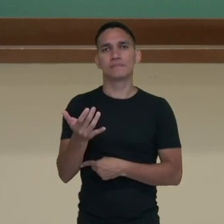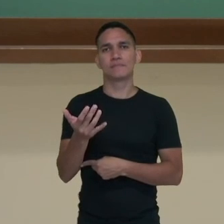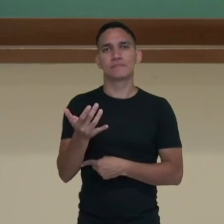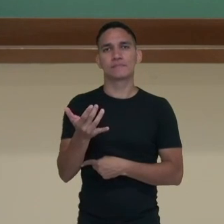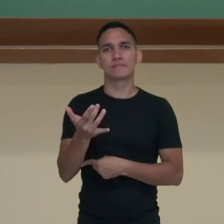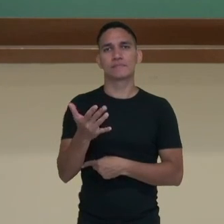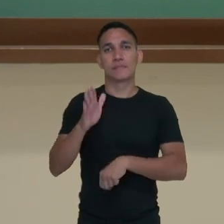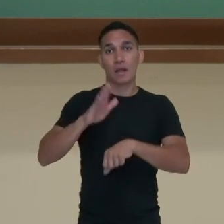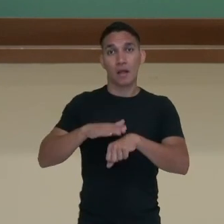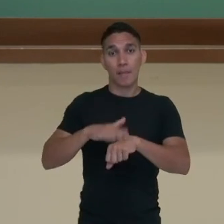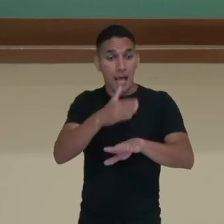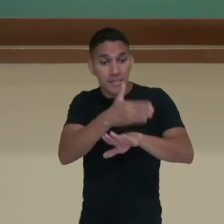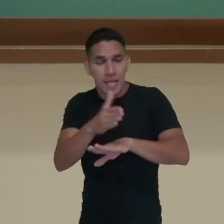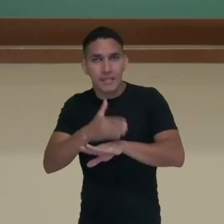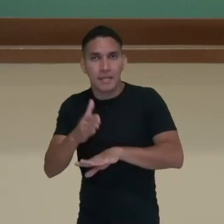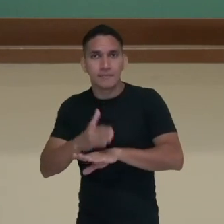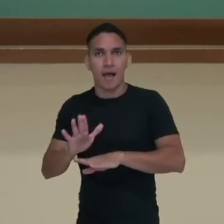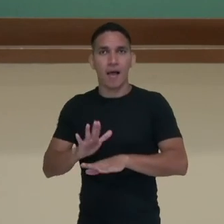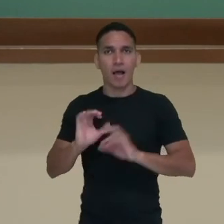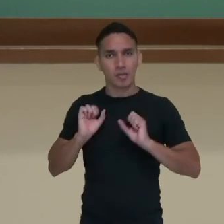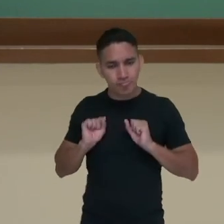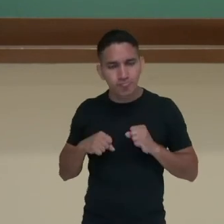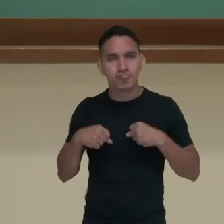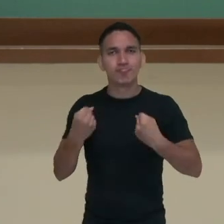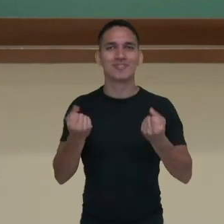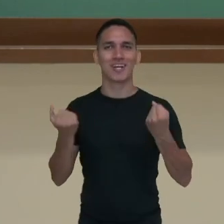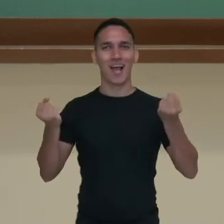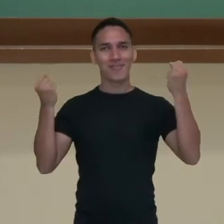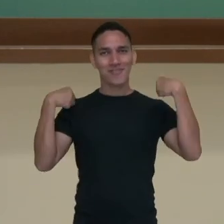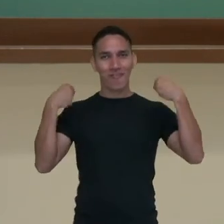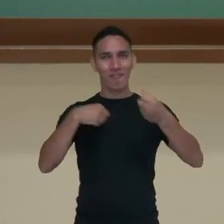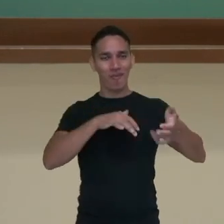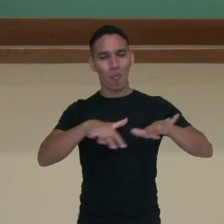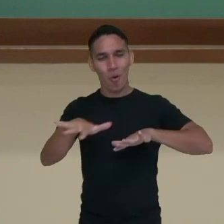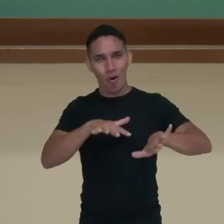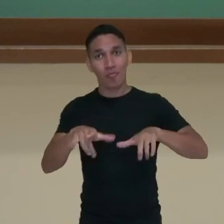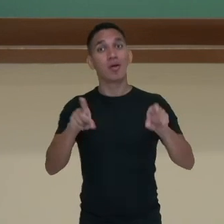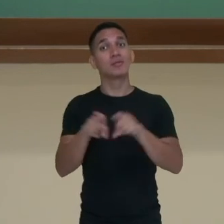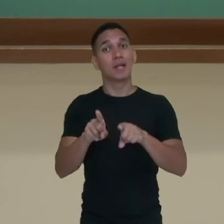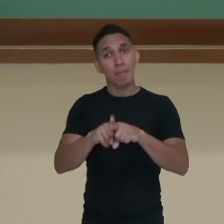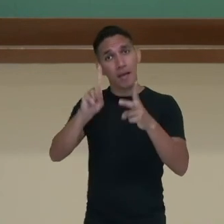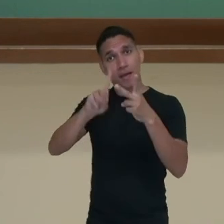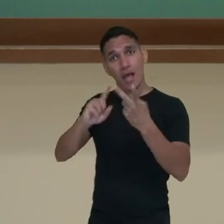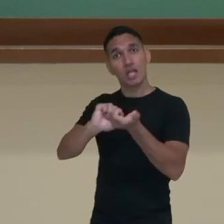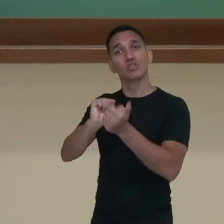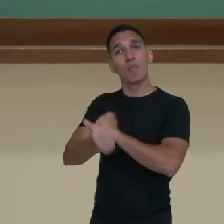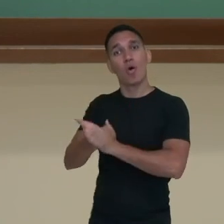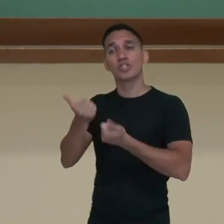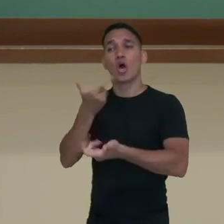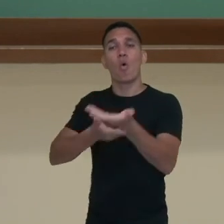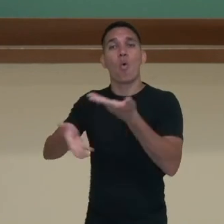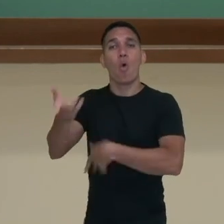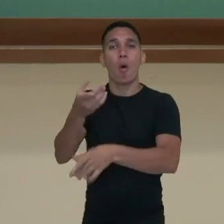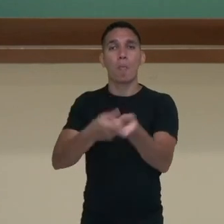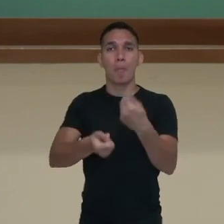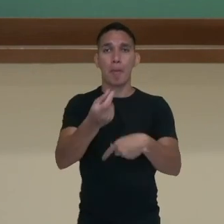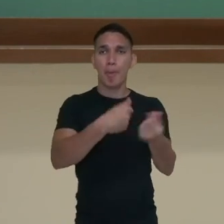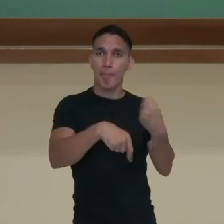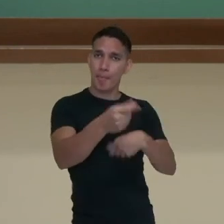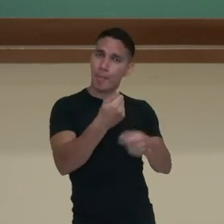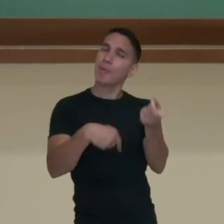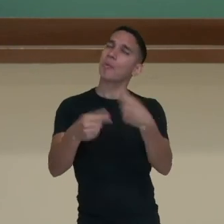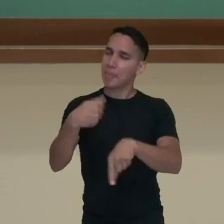ali da prática de uma atividade física, ela também entra um esporte ali comercial, né? Um esporte que tem